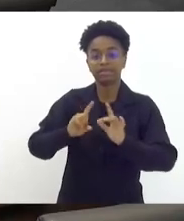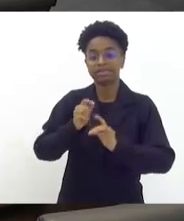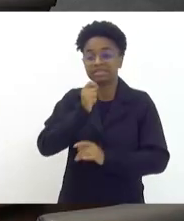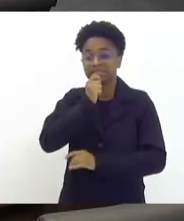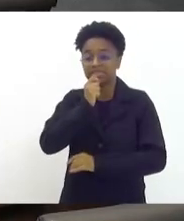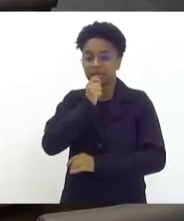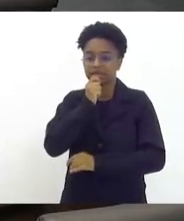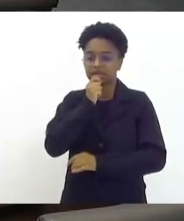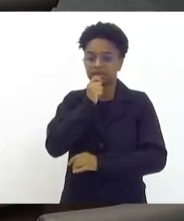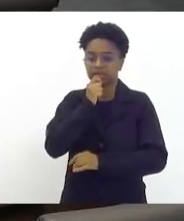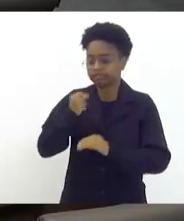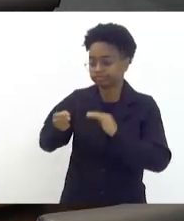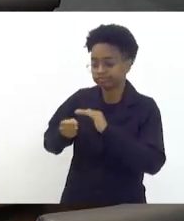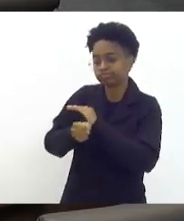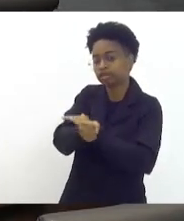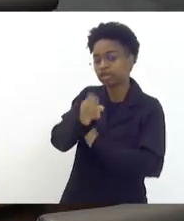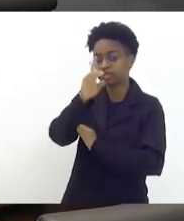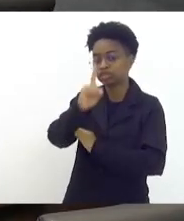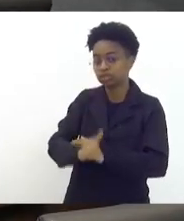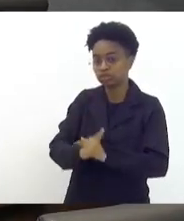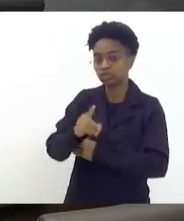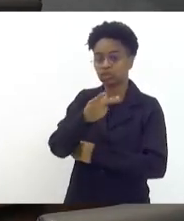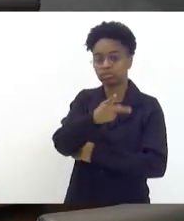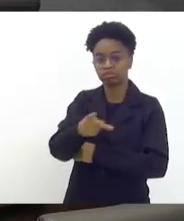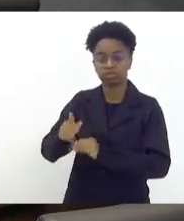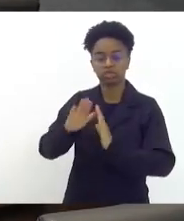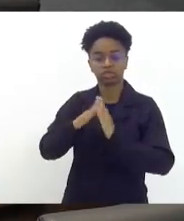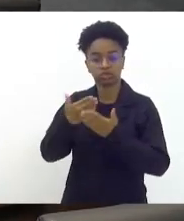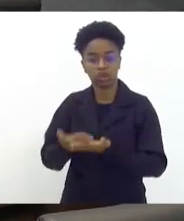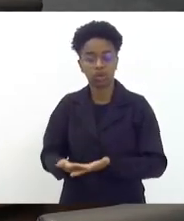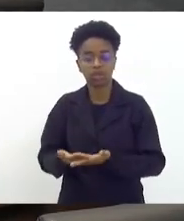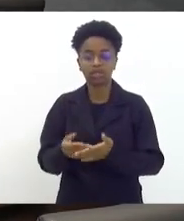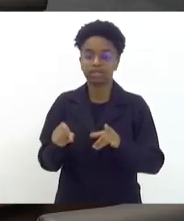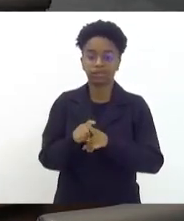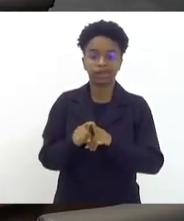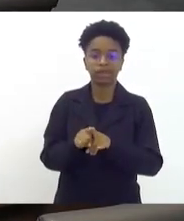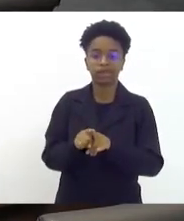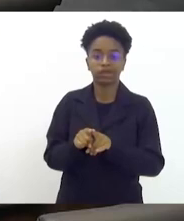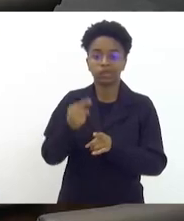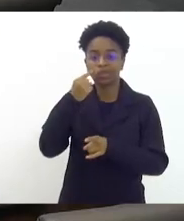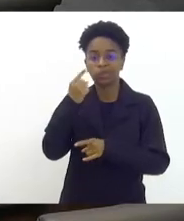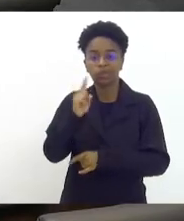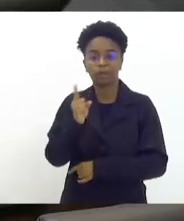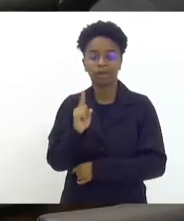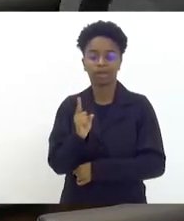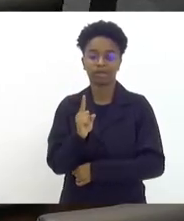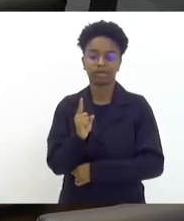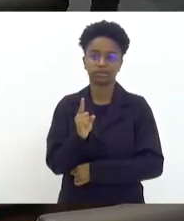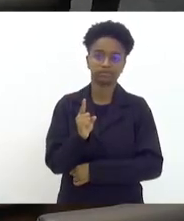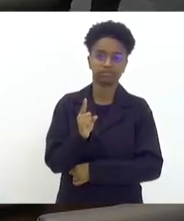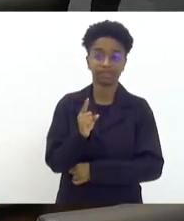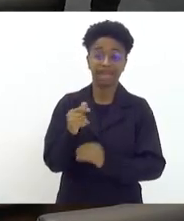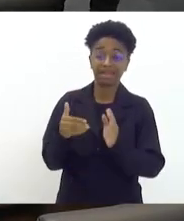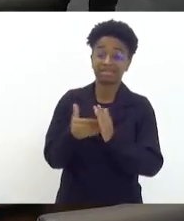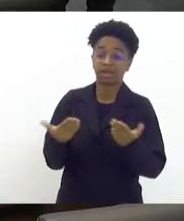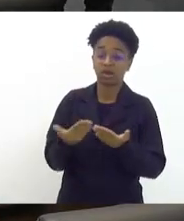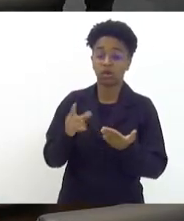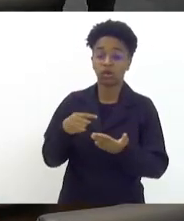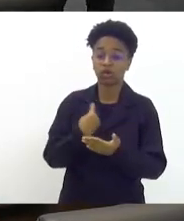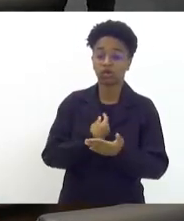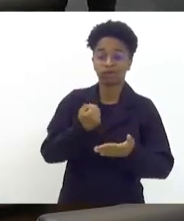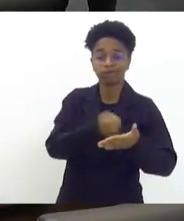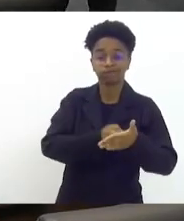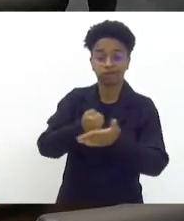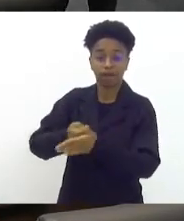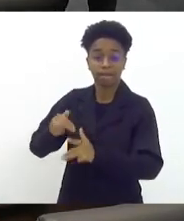as diretoras e os diretores das unidades de ensino sem sequer levar em conta que até agora estamos lutando pelo